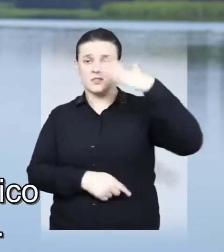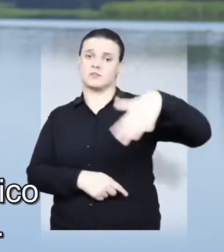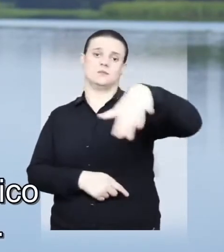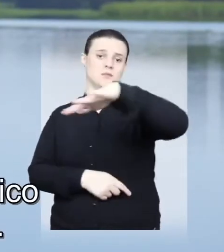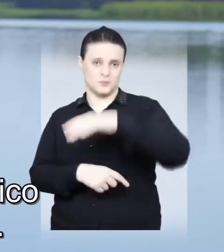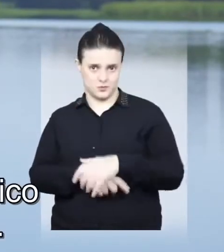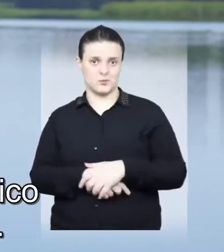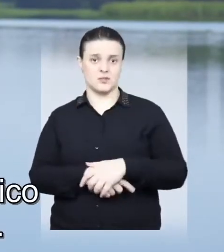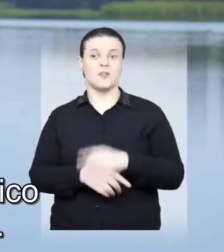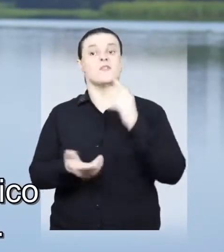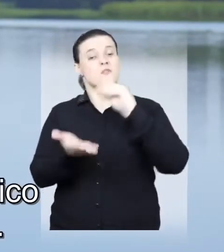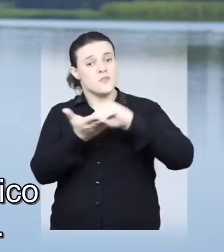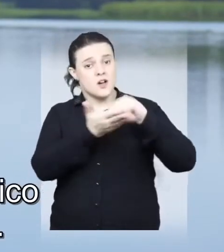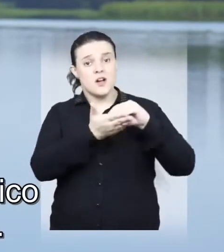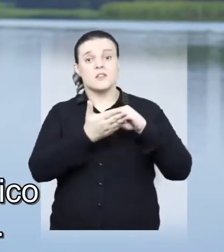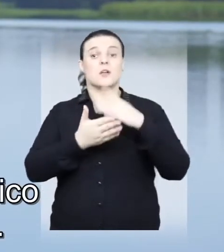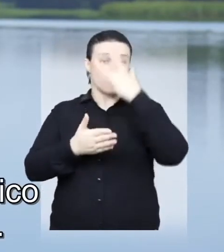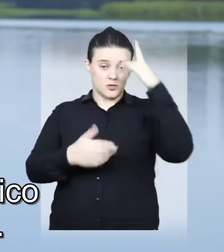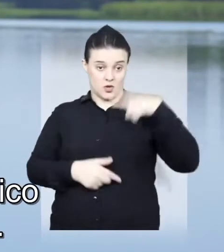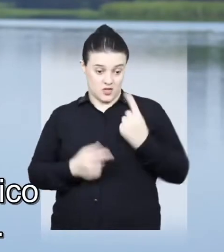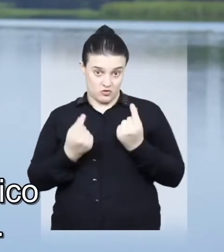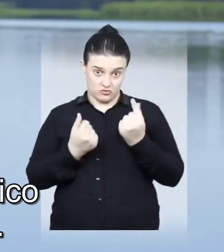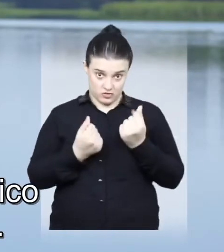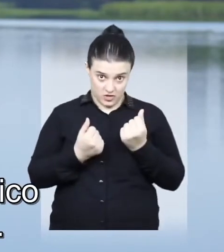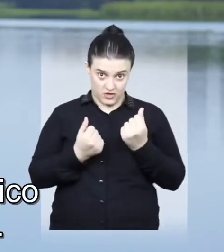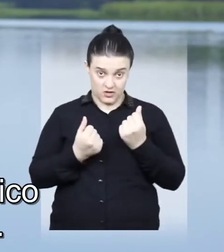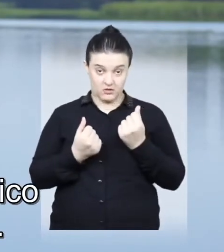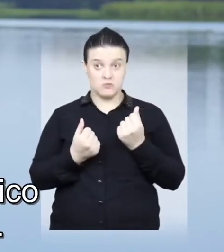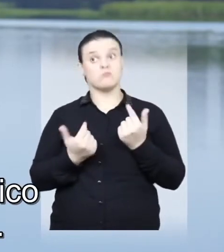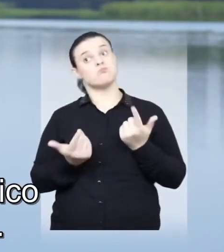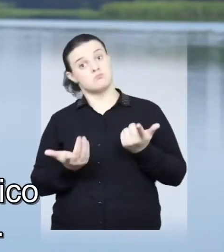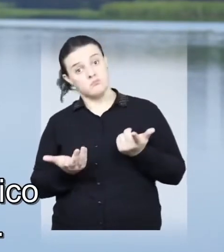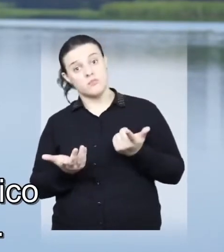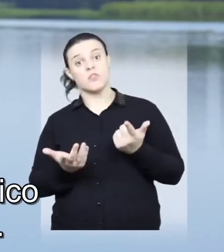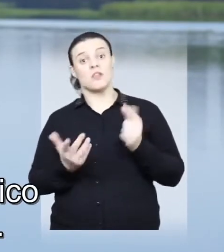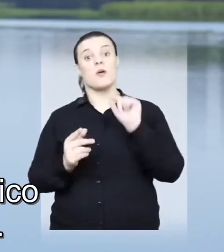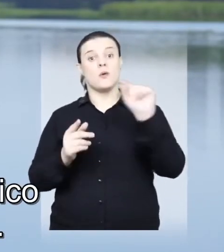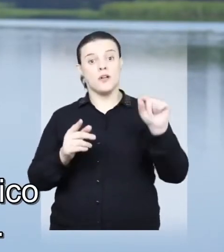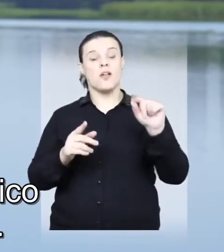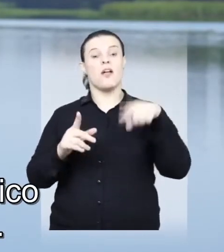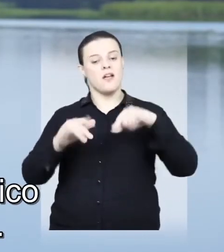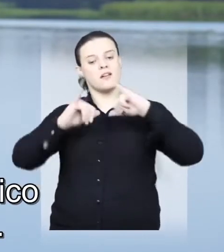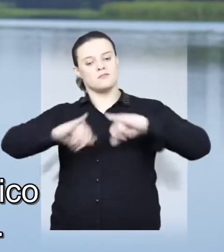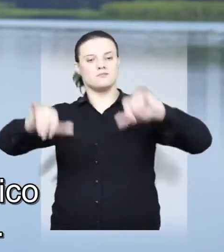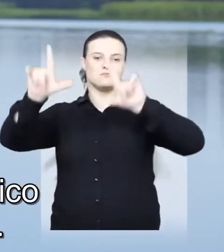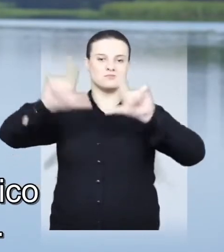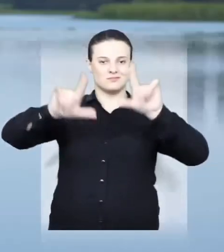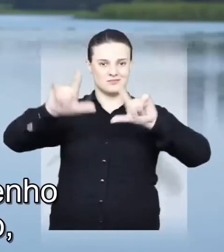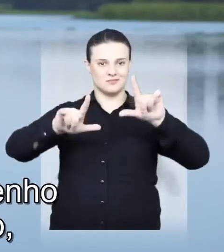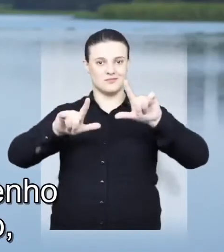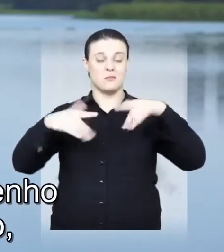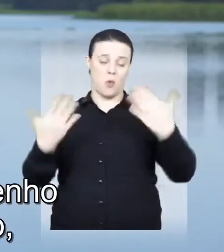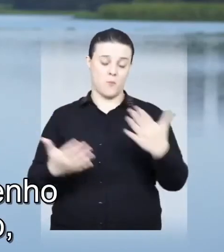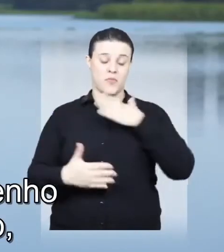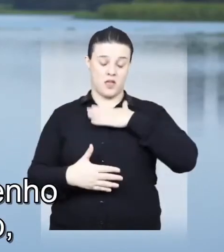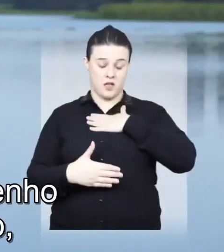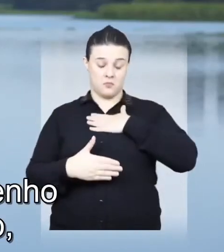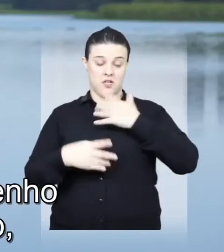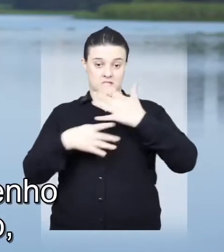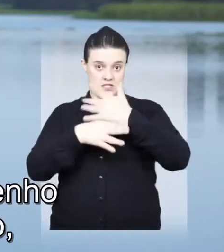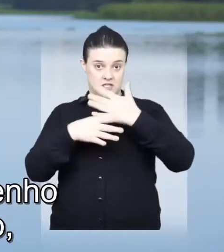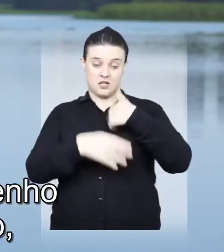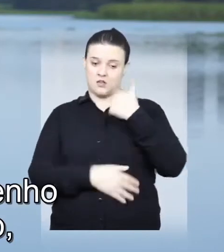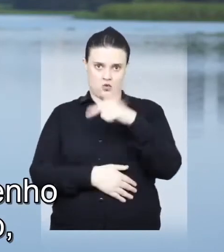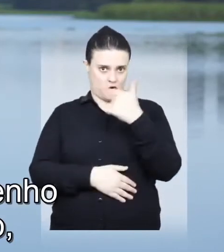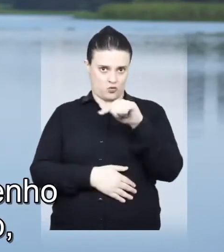porque quem tem o poder econômico são os canais de comunicação, né? Bom, na minha cidade,